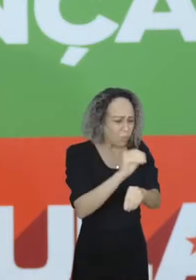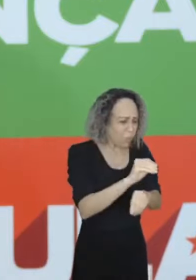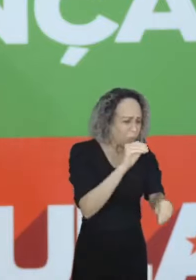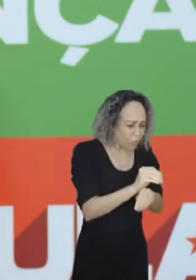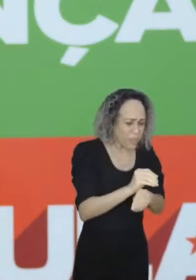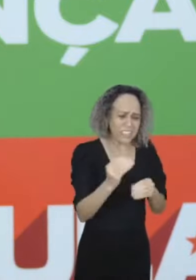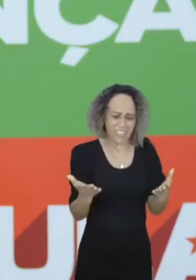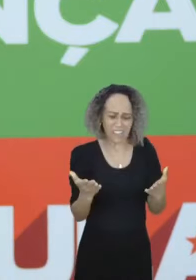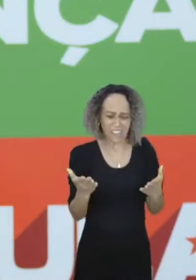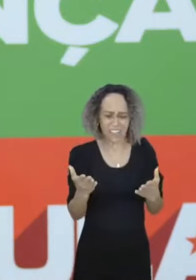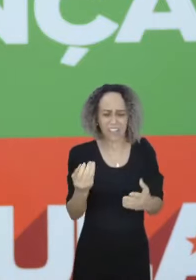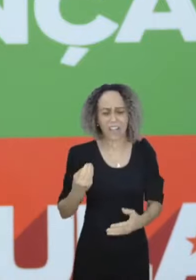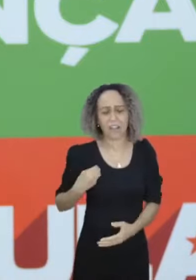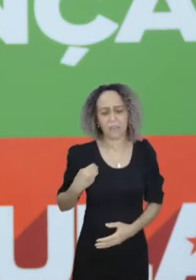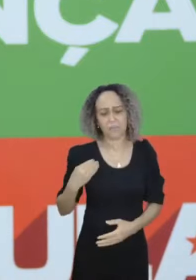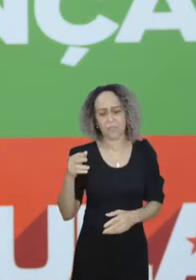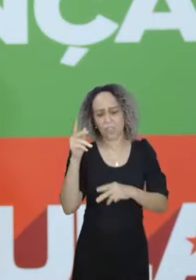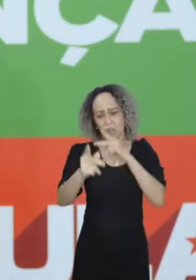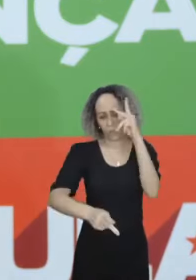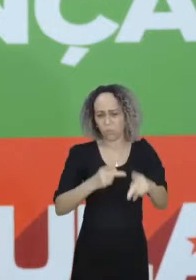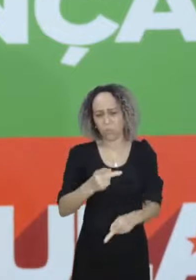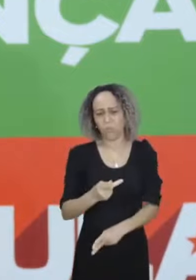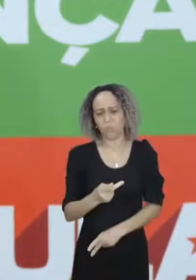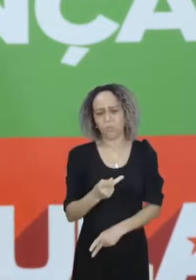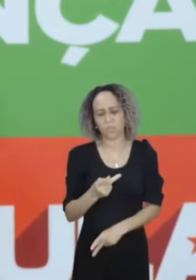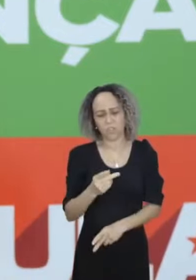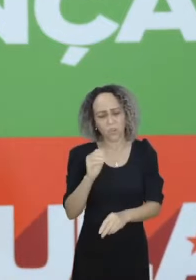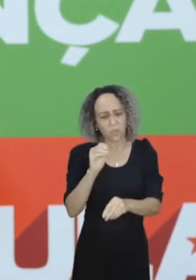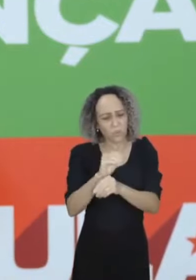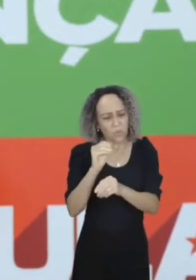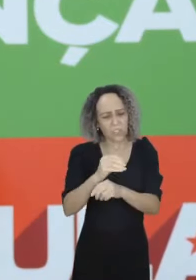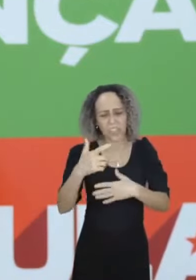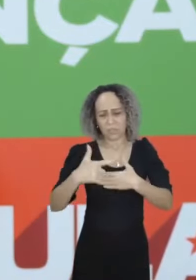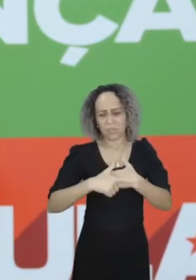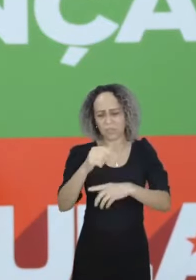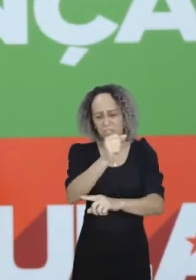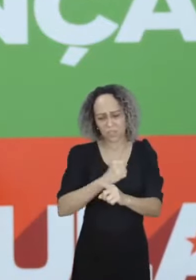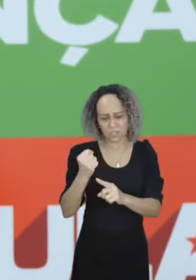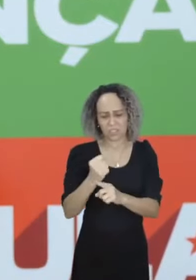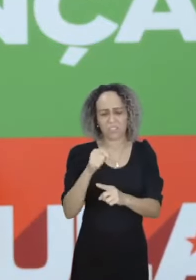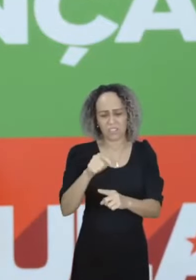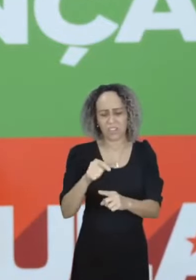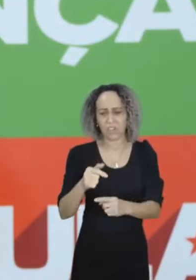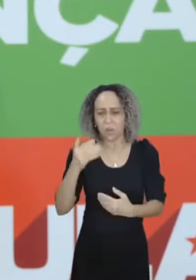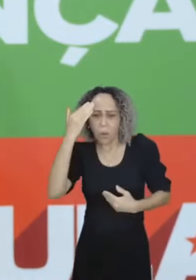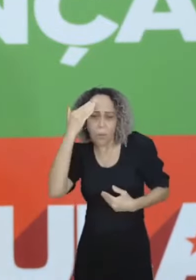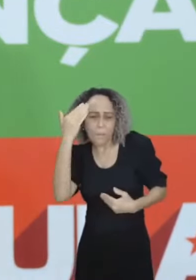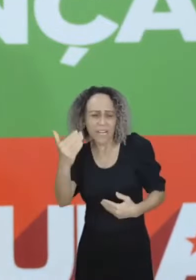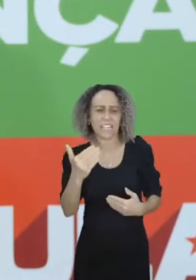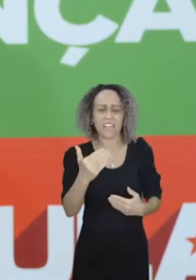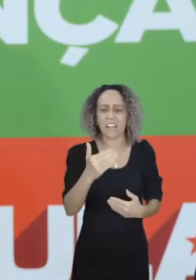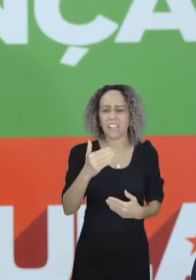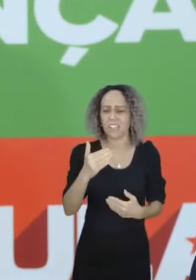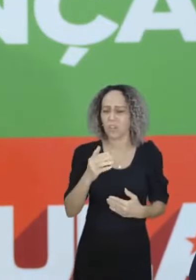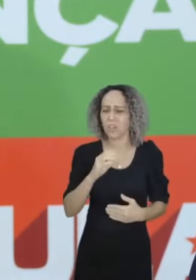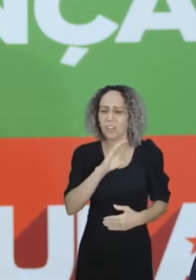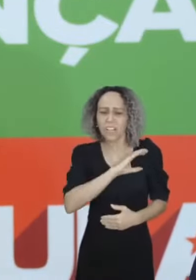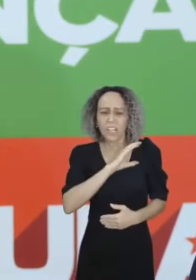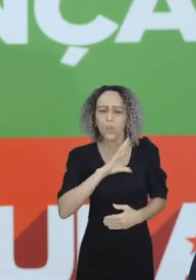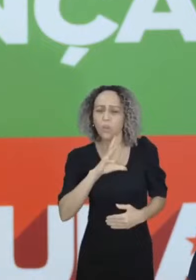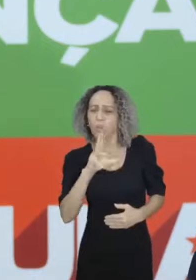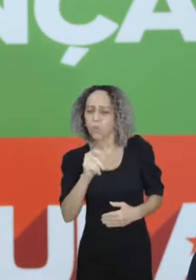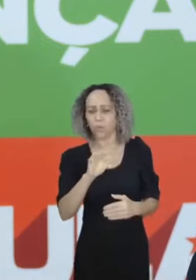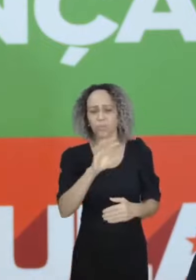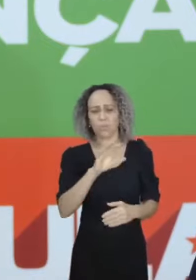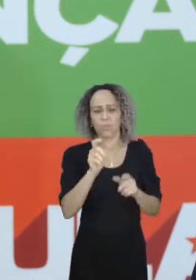Mercadante, obrigado, companheiros governadores, obrigado, companheiros da polícia, obrigado, companheiros pesquisadores, e obrigado, companheiro da imprensa.